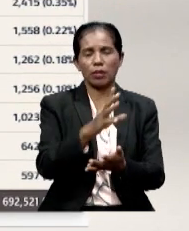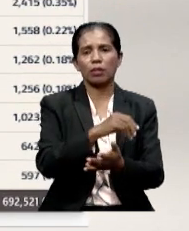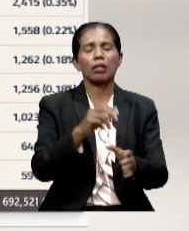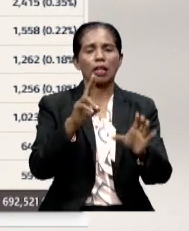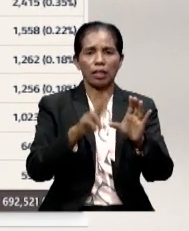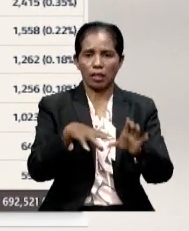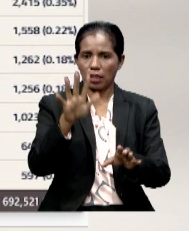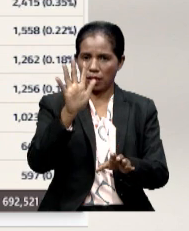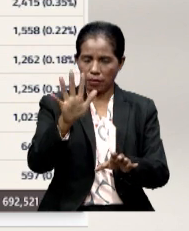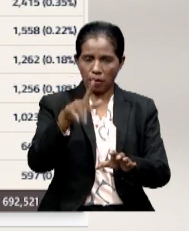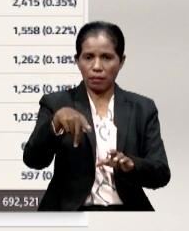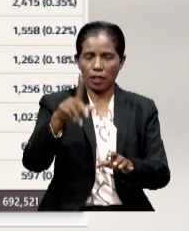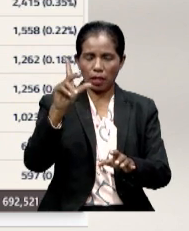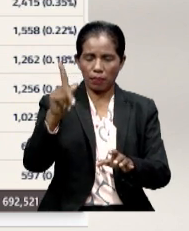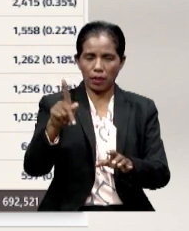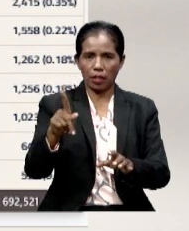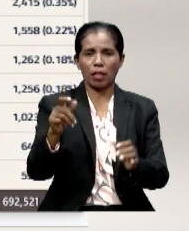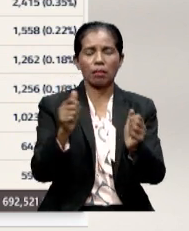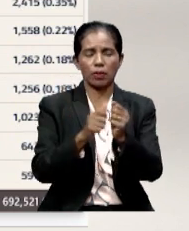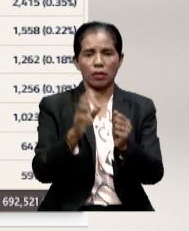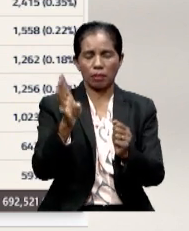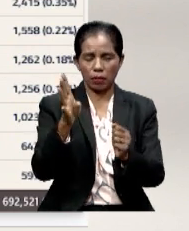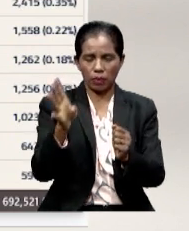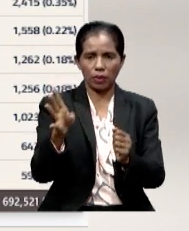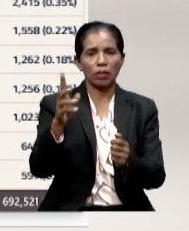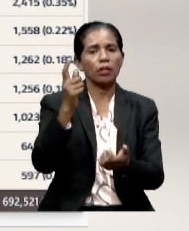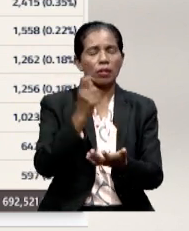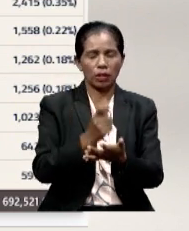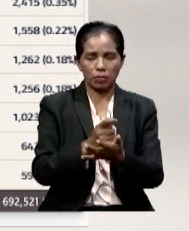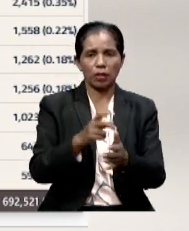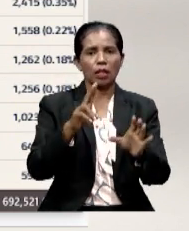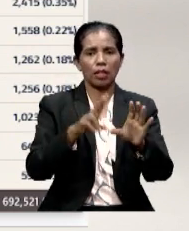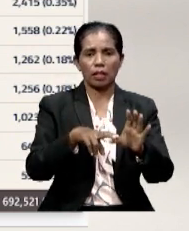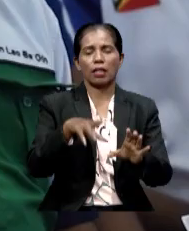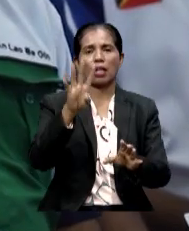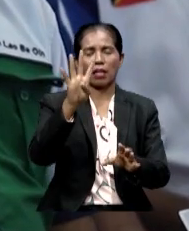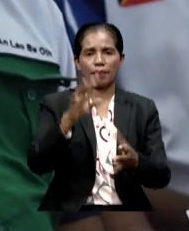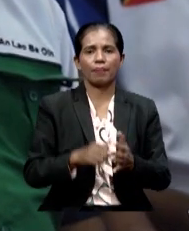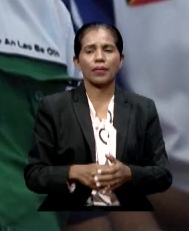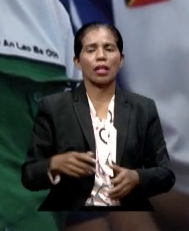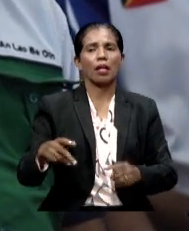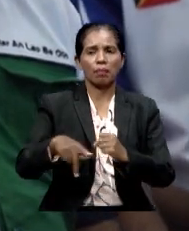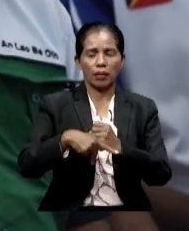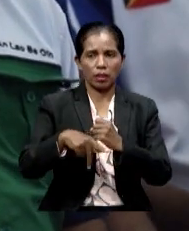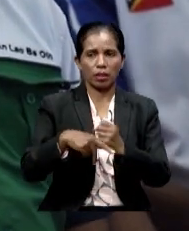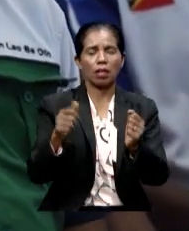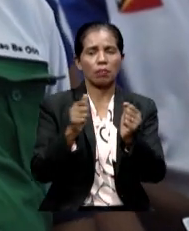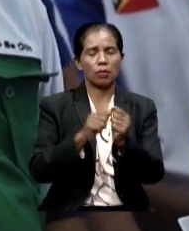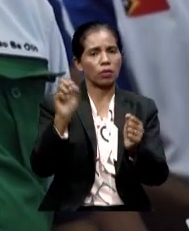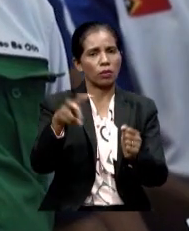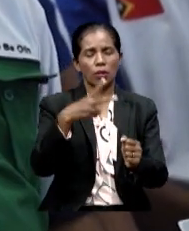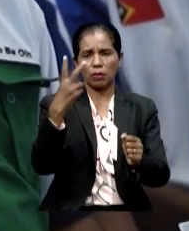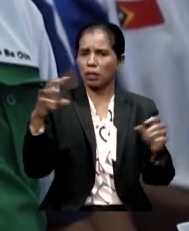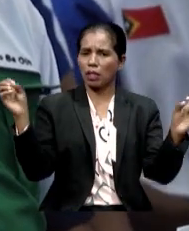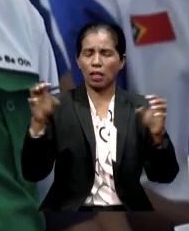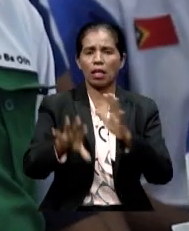no PLP retam votos, rihun hatnulu liu, corresponde ao cadeira hat. Além de ne partido sanulu resin rua la retam cadeira